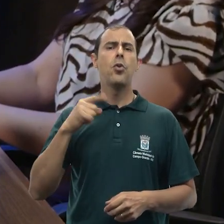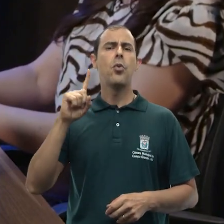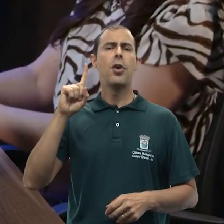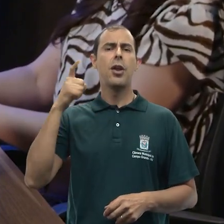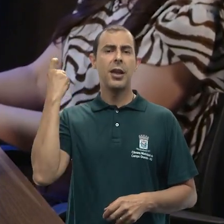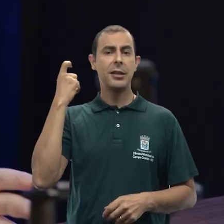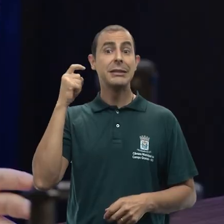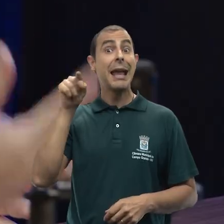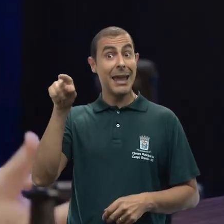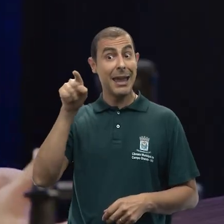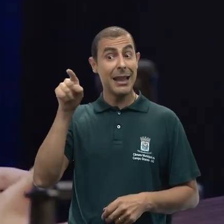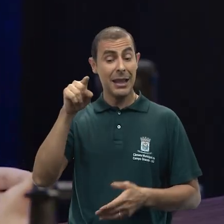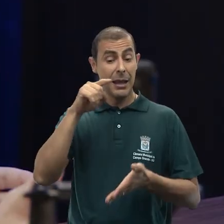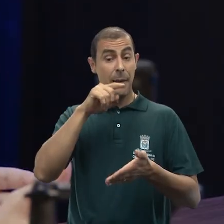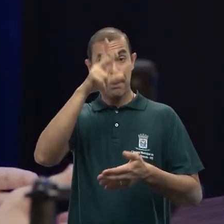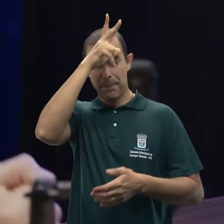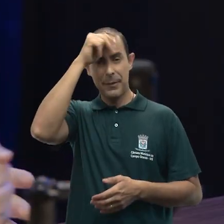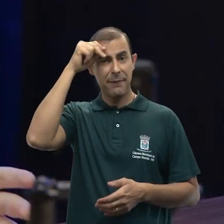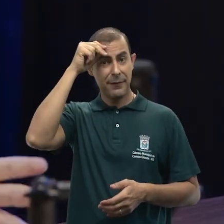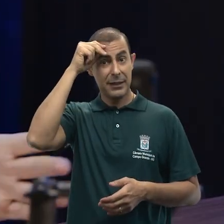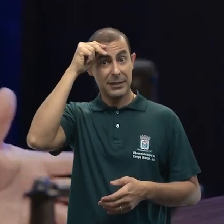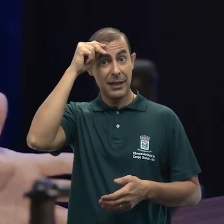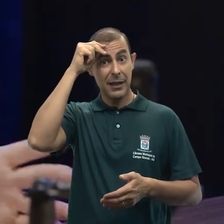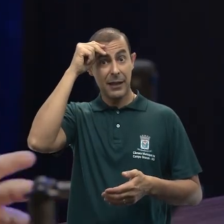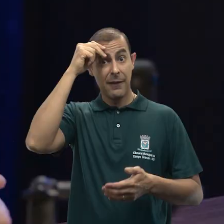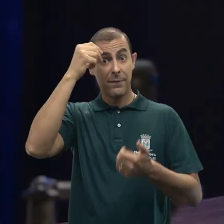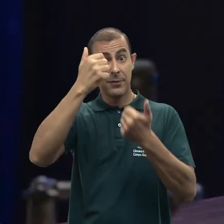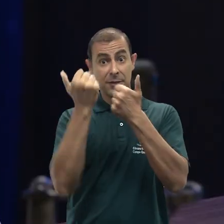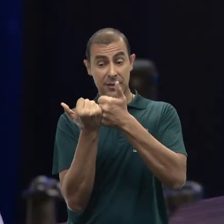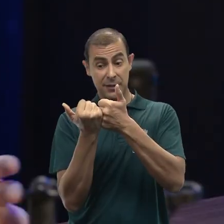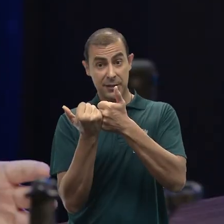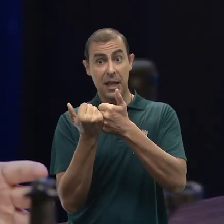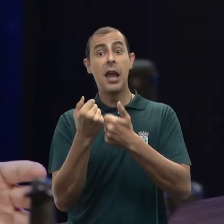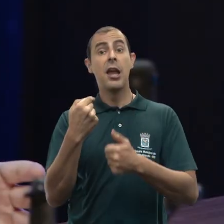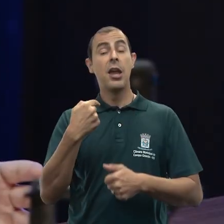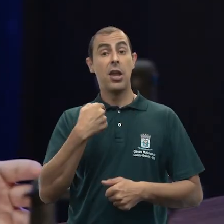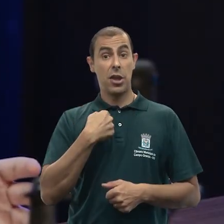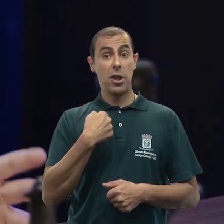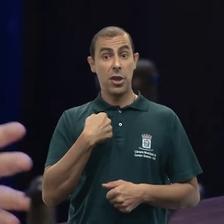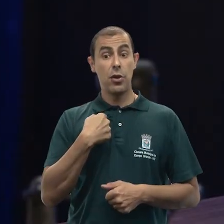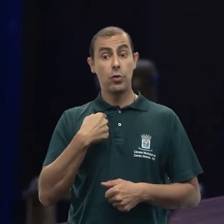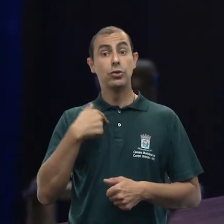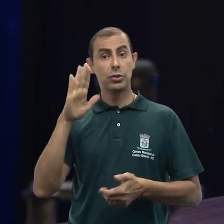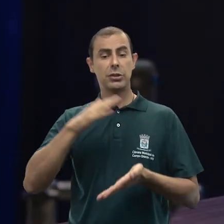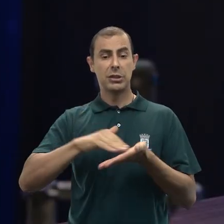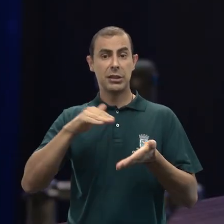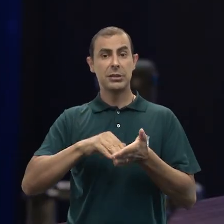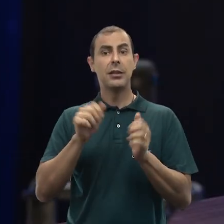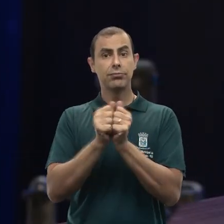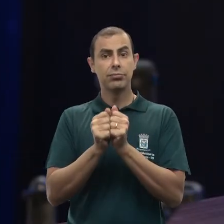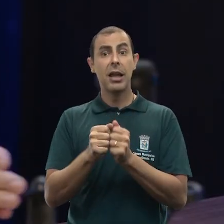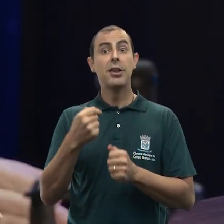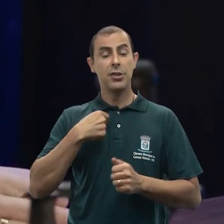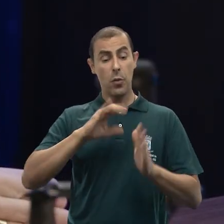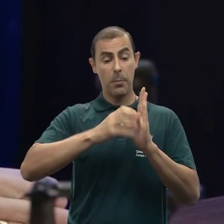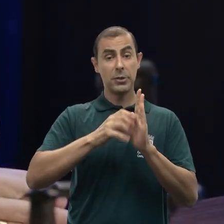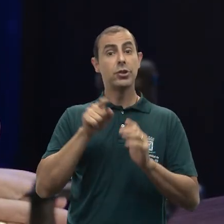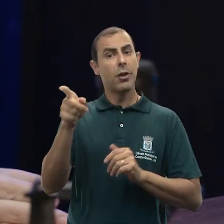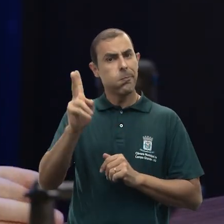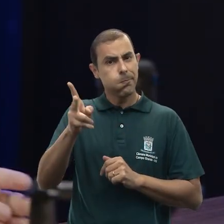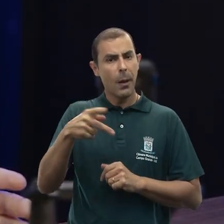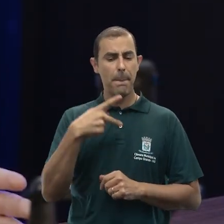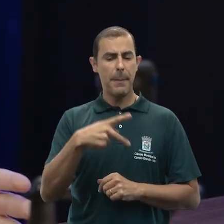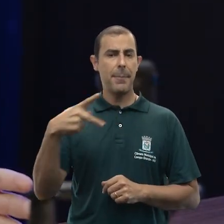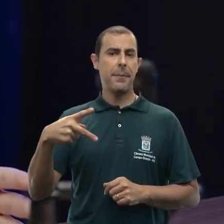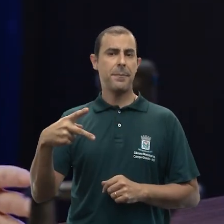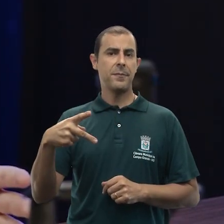secretário municipal dela desde a época que ela era vice-prefeita e depois ela foi efetivada como prefeita, eu também sou do Partido Progressista, do